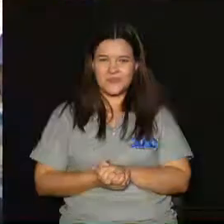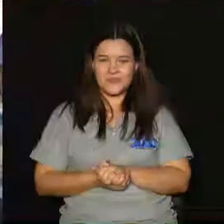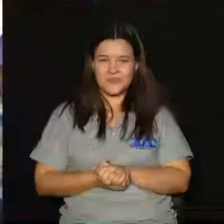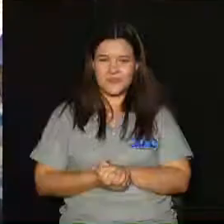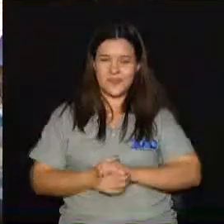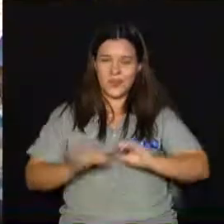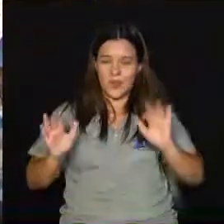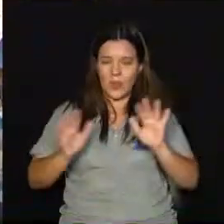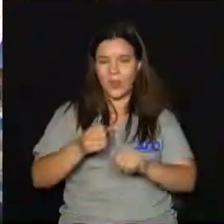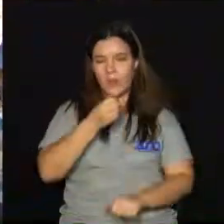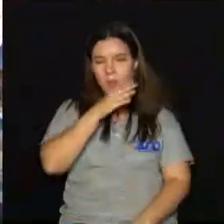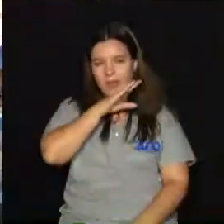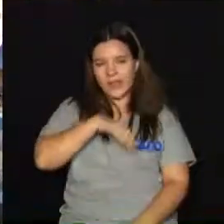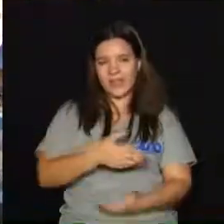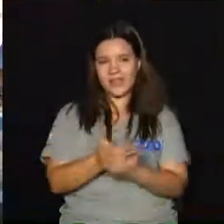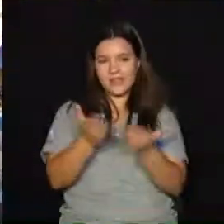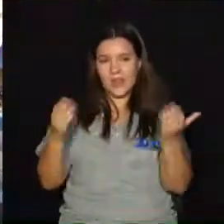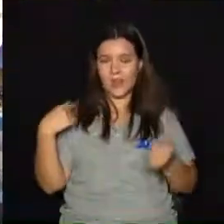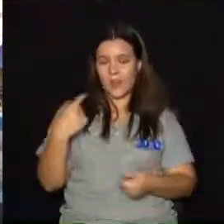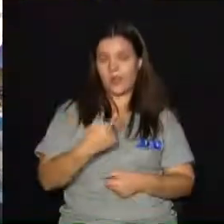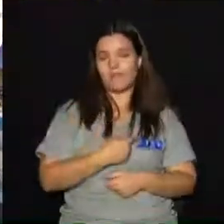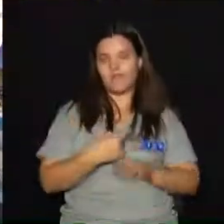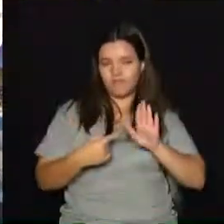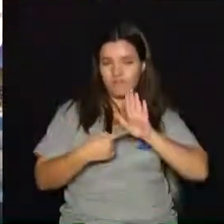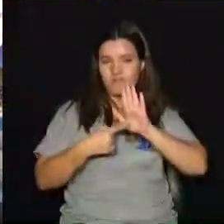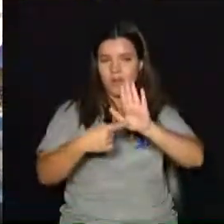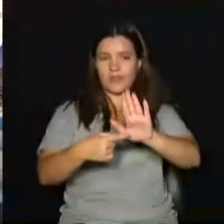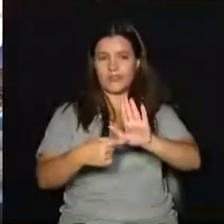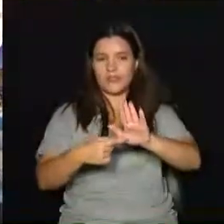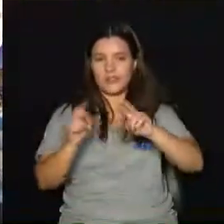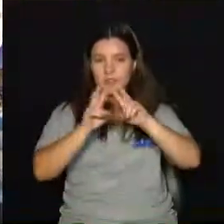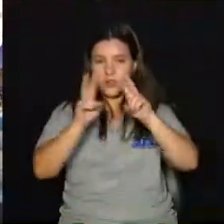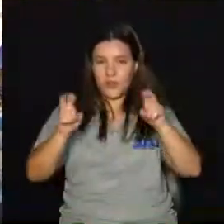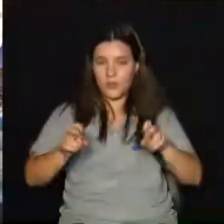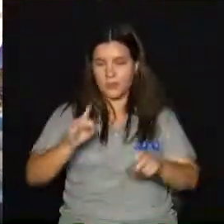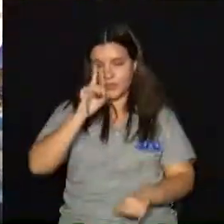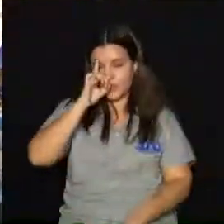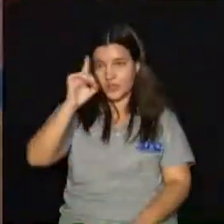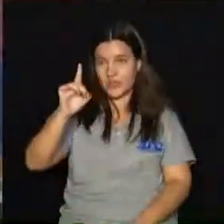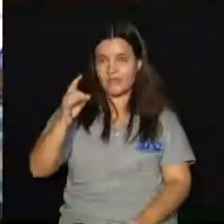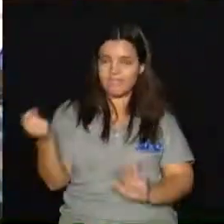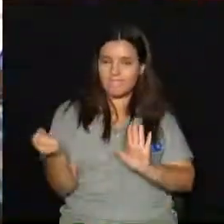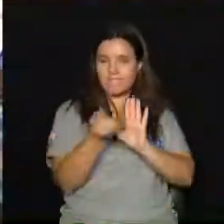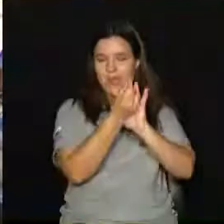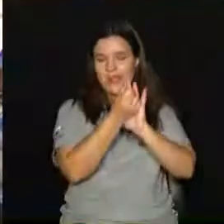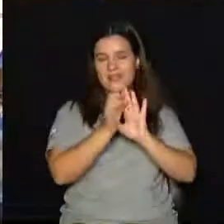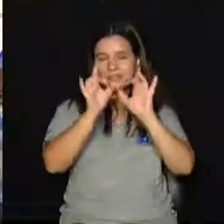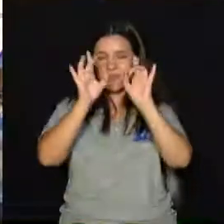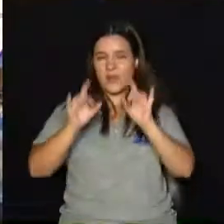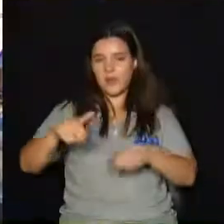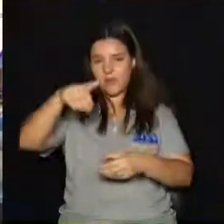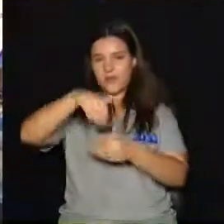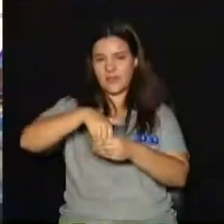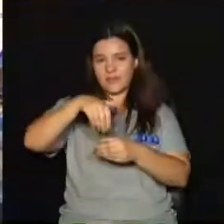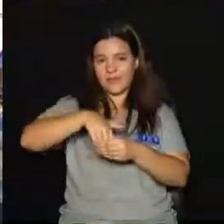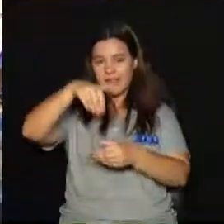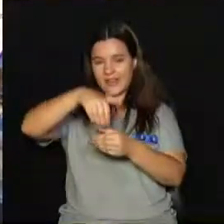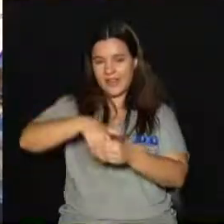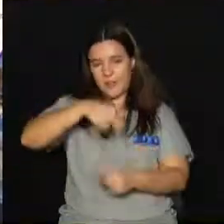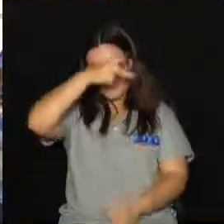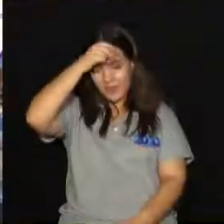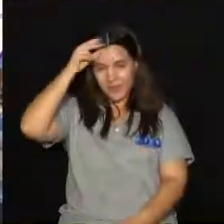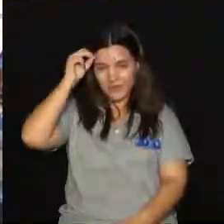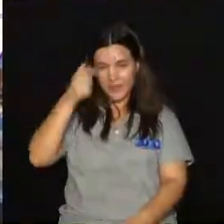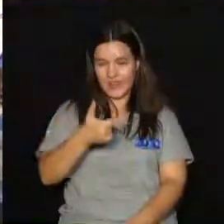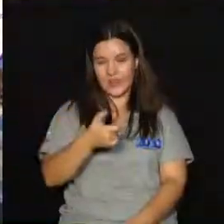Olá, uma ótima tarde para você. Nós voltamos a falar a respeito desse dia histórico de votações aqui, as eleições municipais